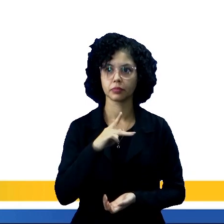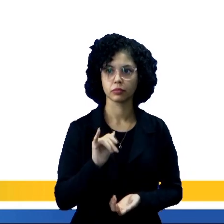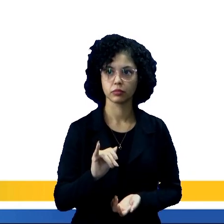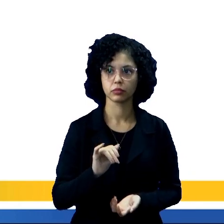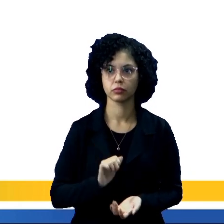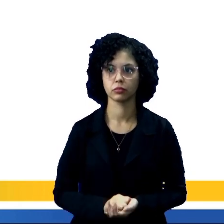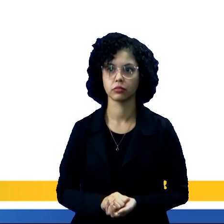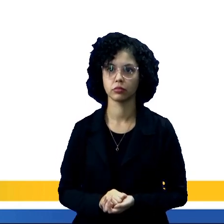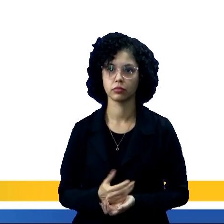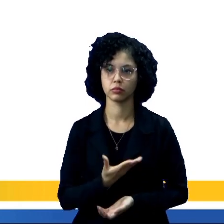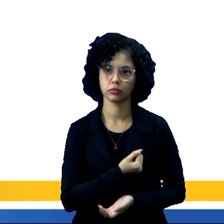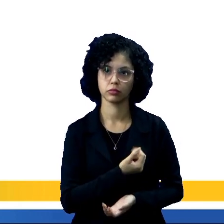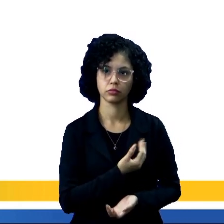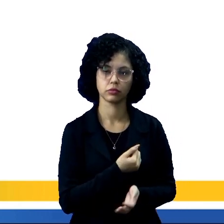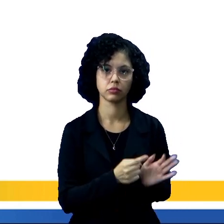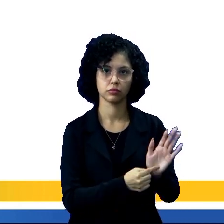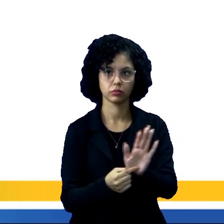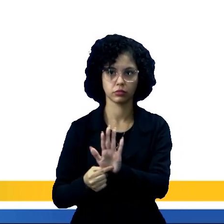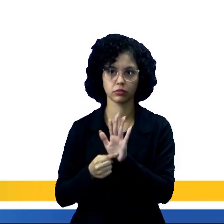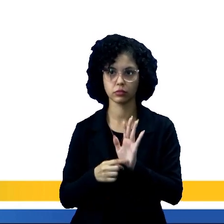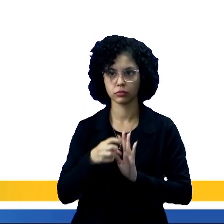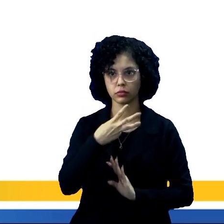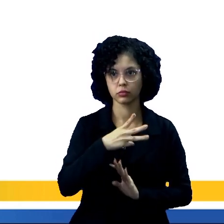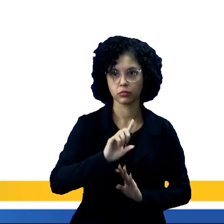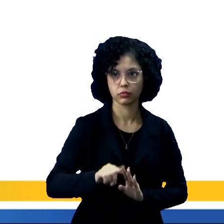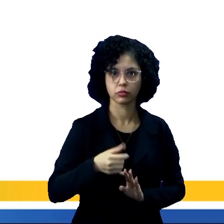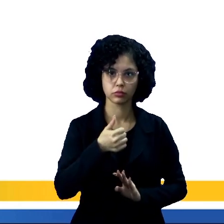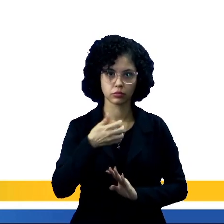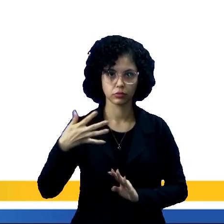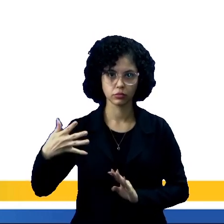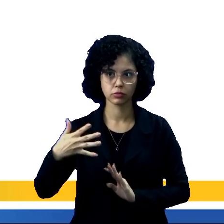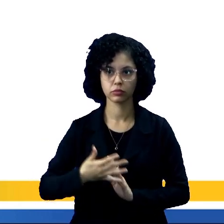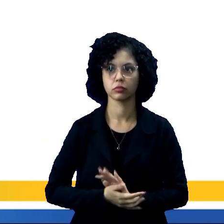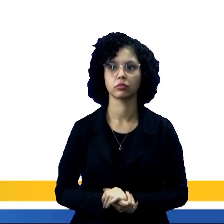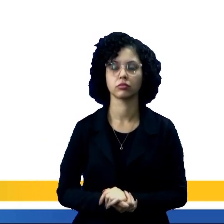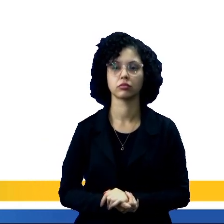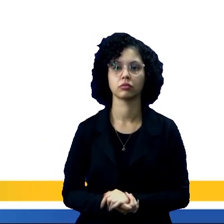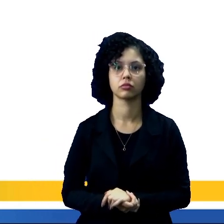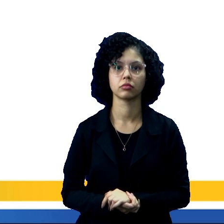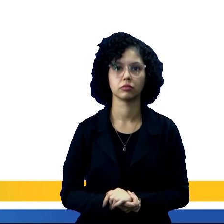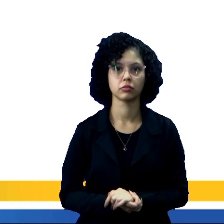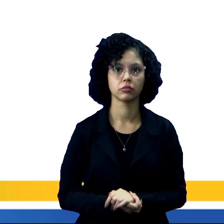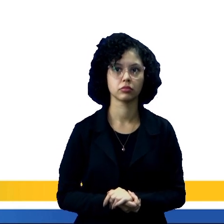π é o número que a gente vai representar, 3,14.